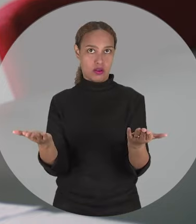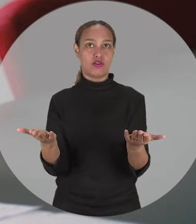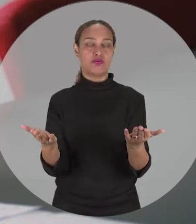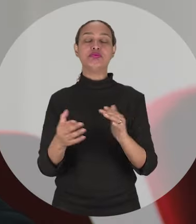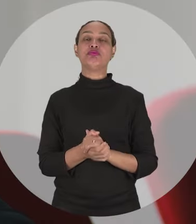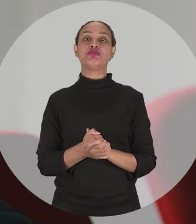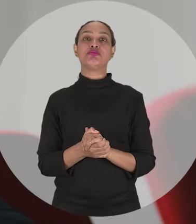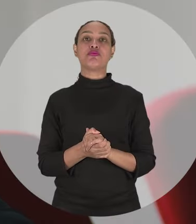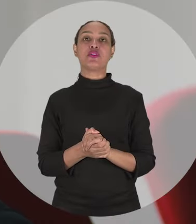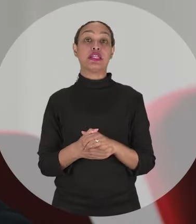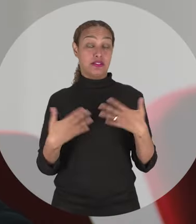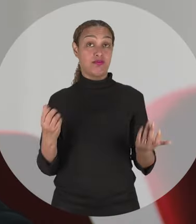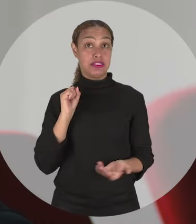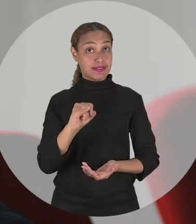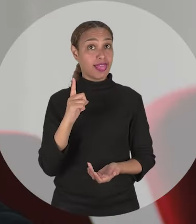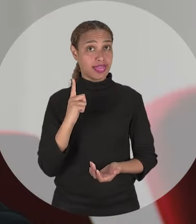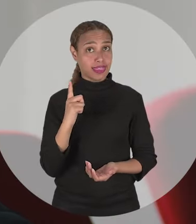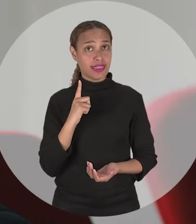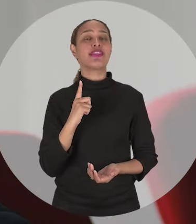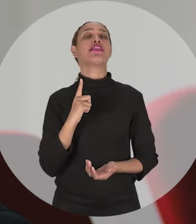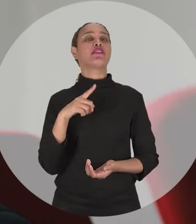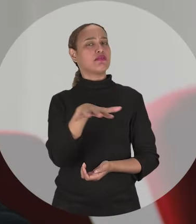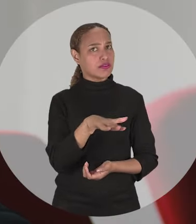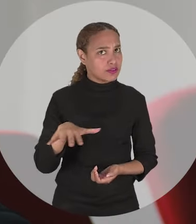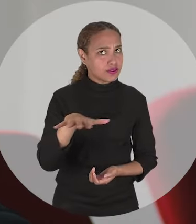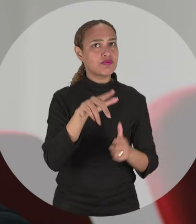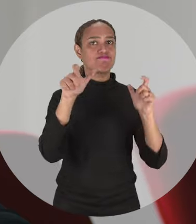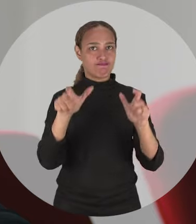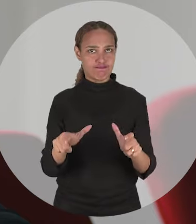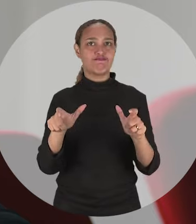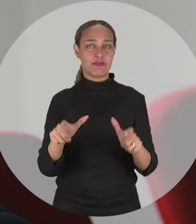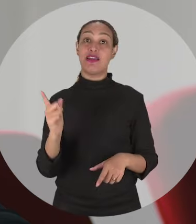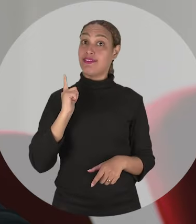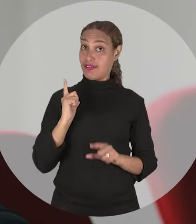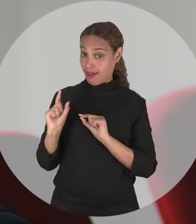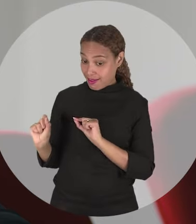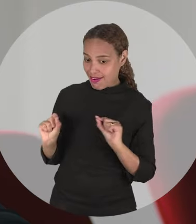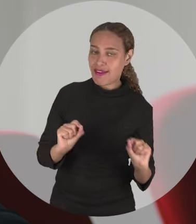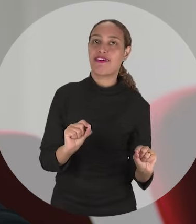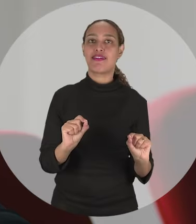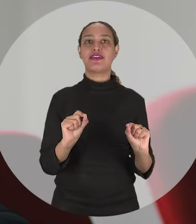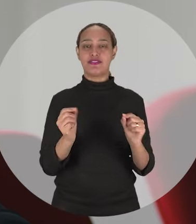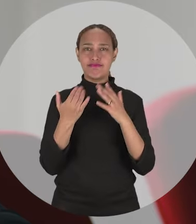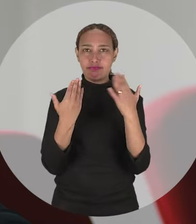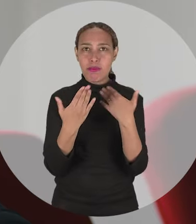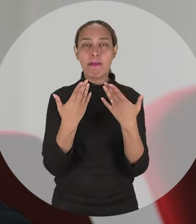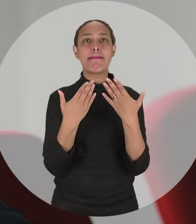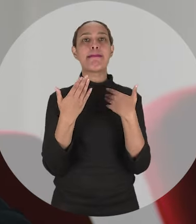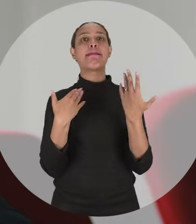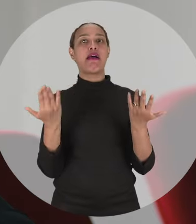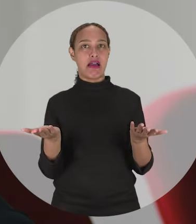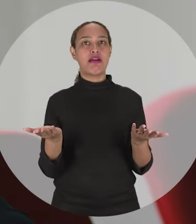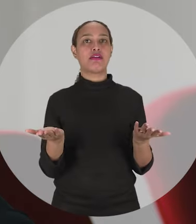né? Se a gente tiver um espaço em que haja esse diálogo, em